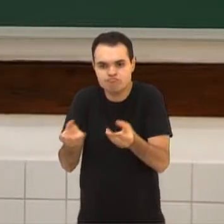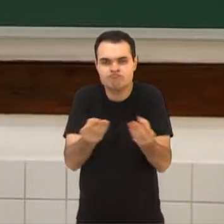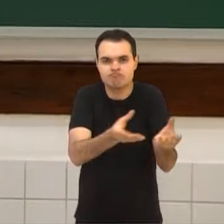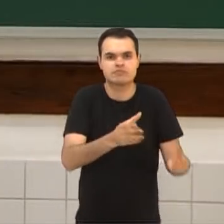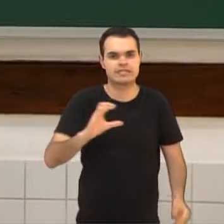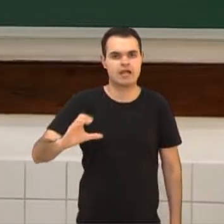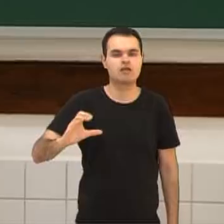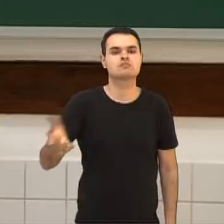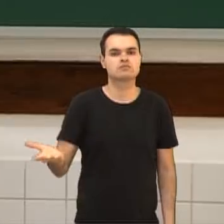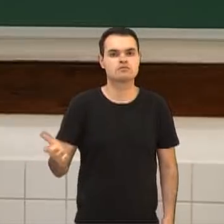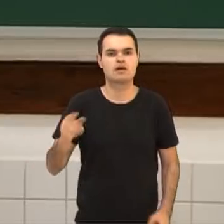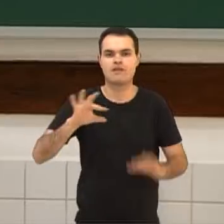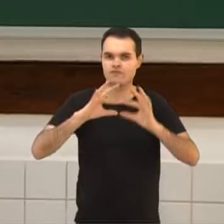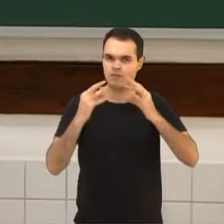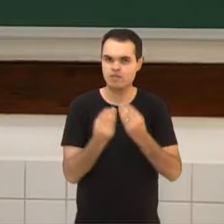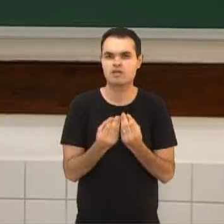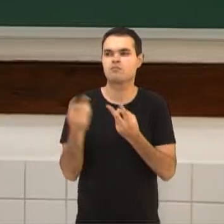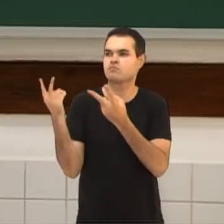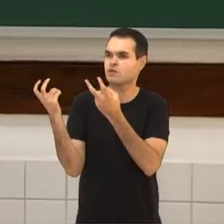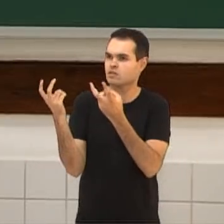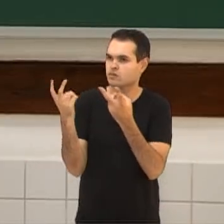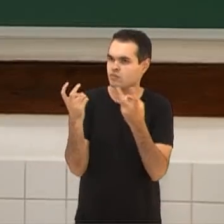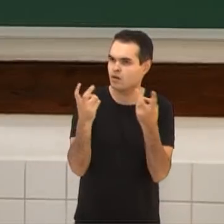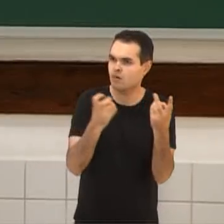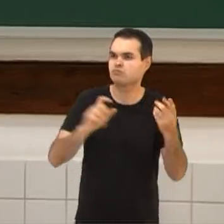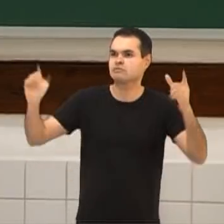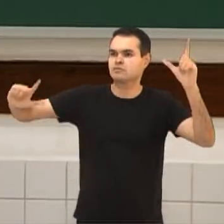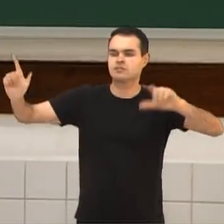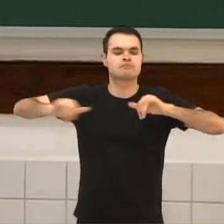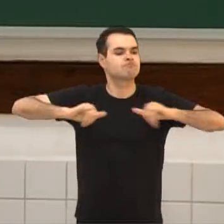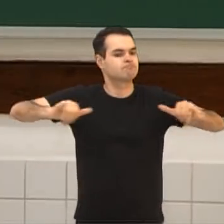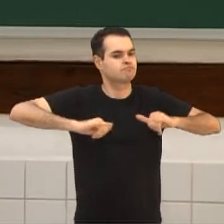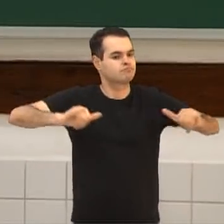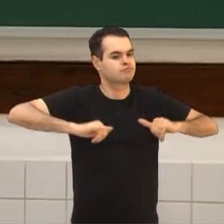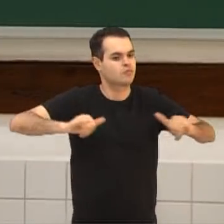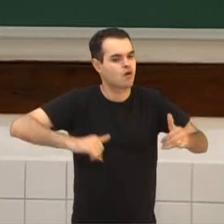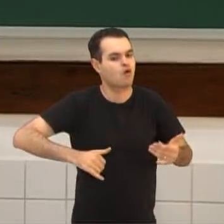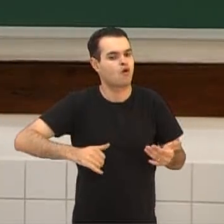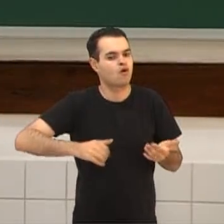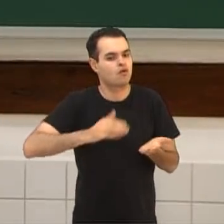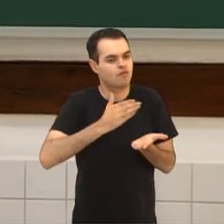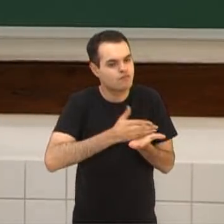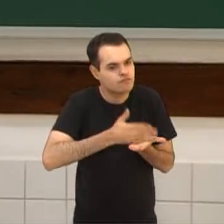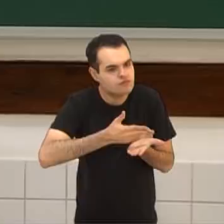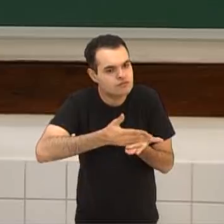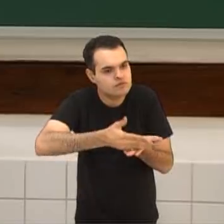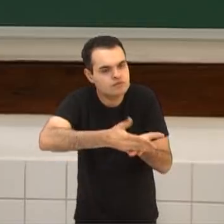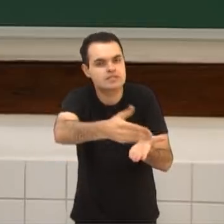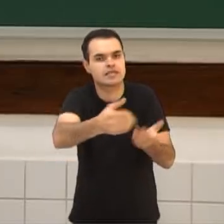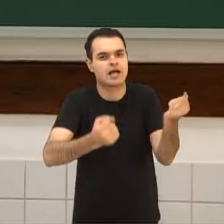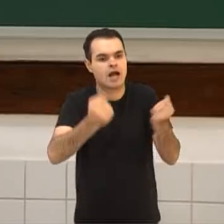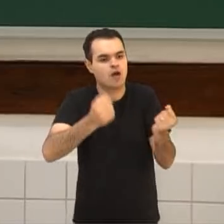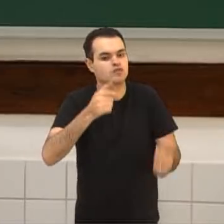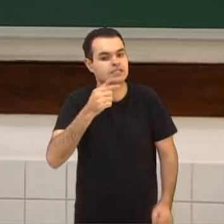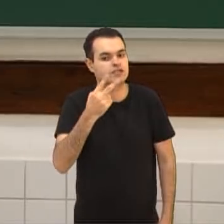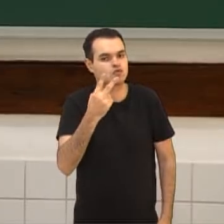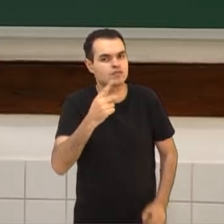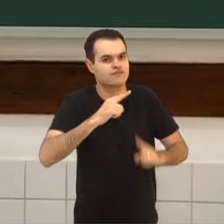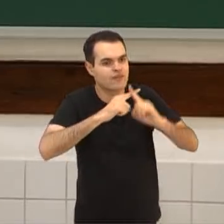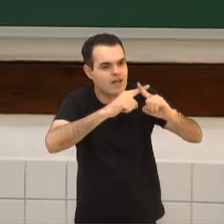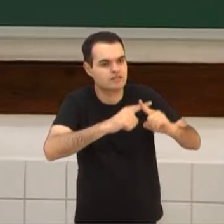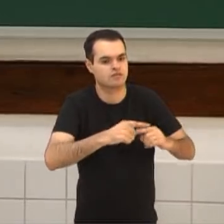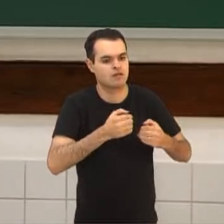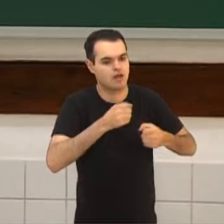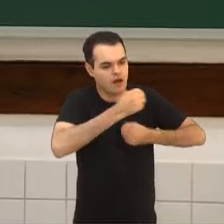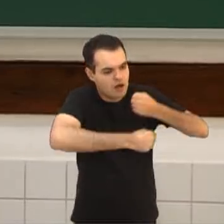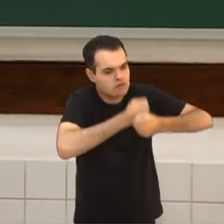que a sua família estava acostumada a ver propagandas, financiamentos de automóveis em 72 vezes, em muitos anos para